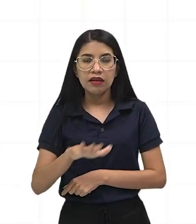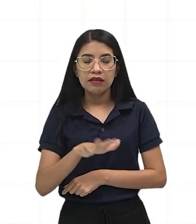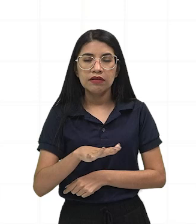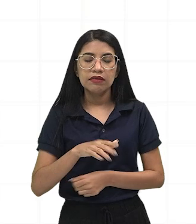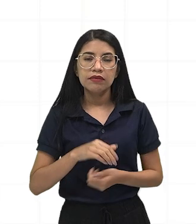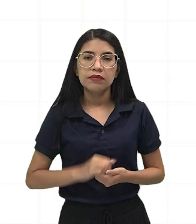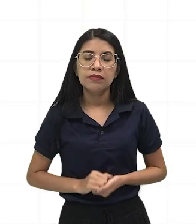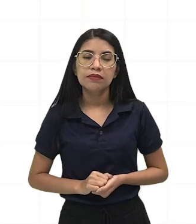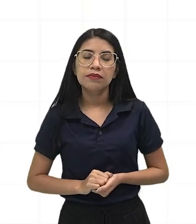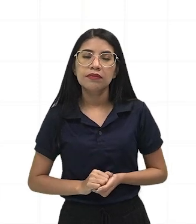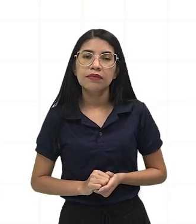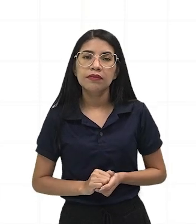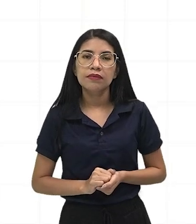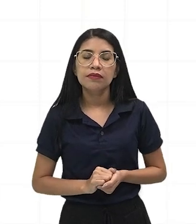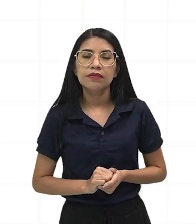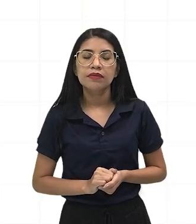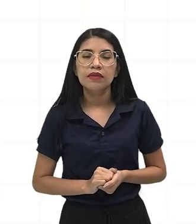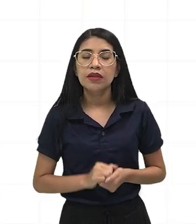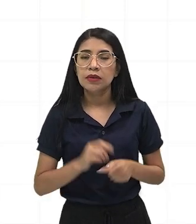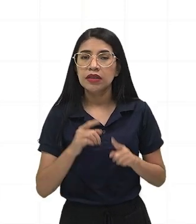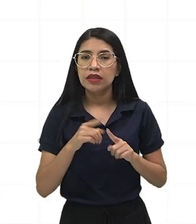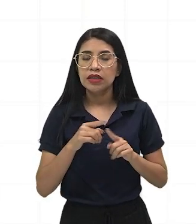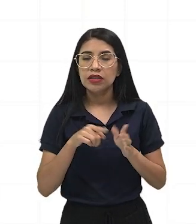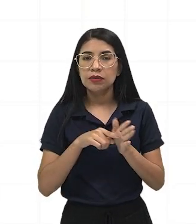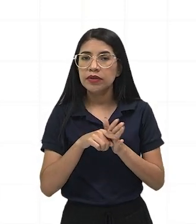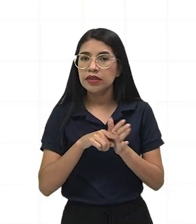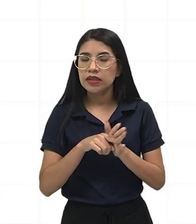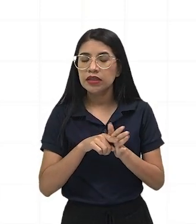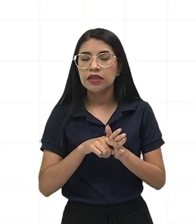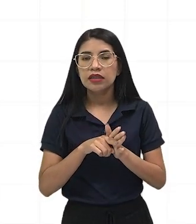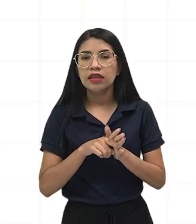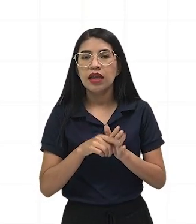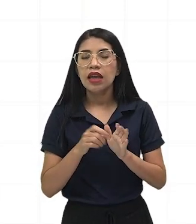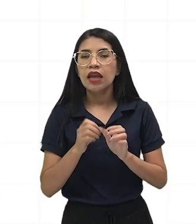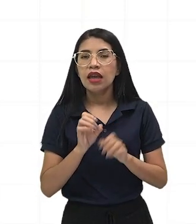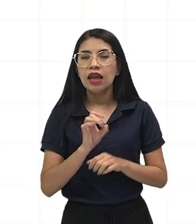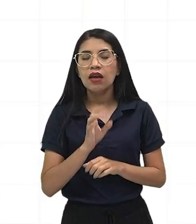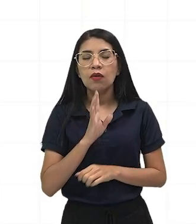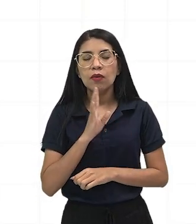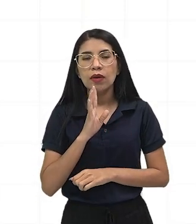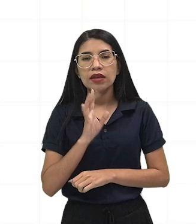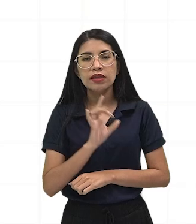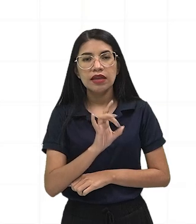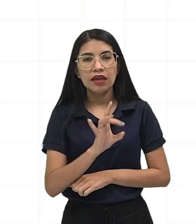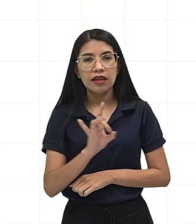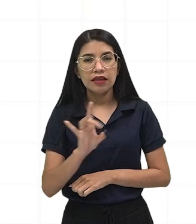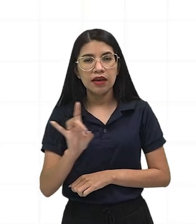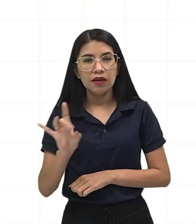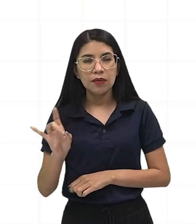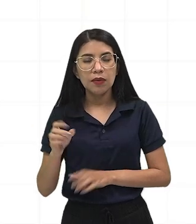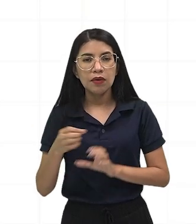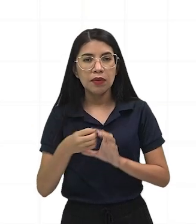população. Na pesquisa censitária, é conhecida as características de cada,